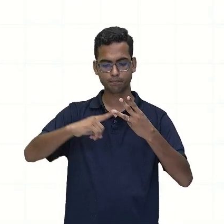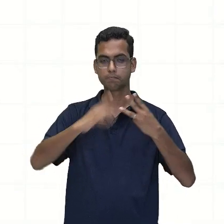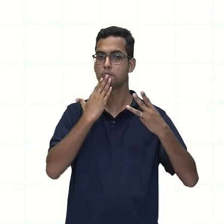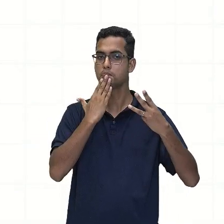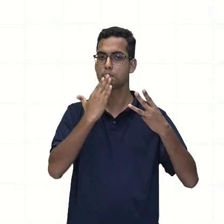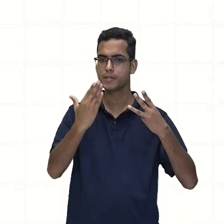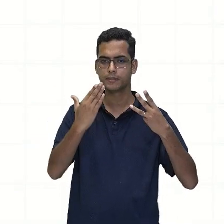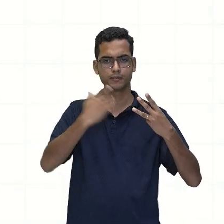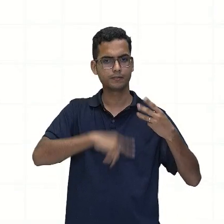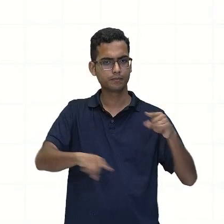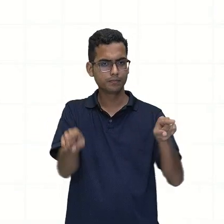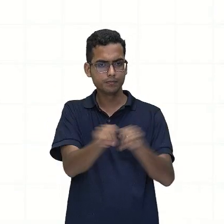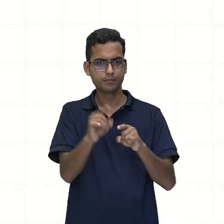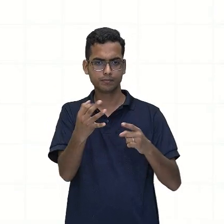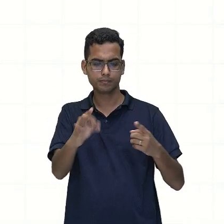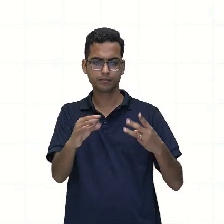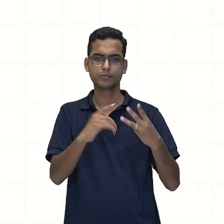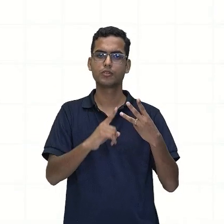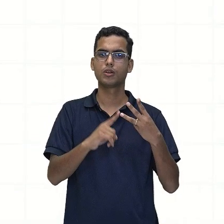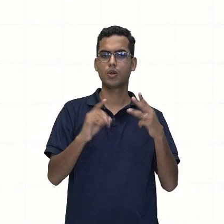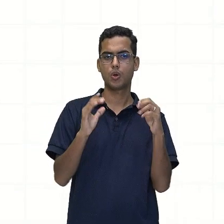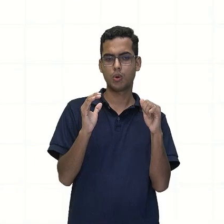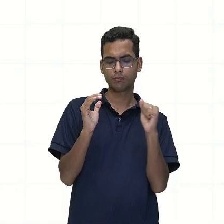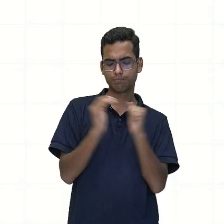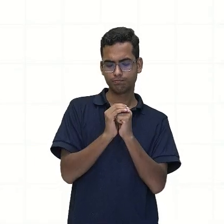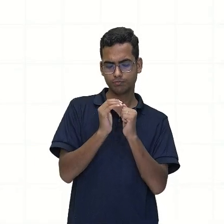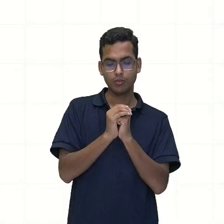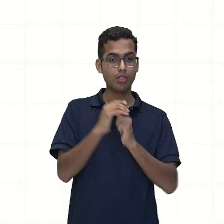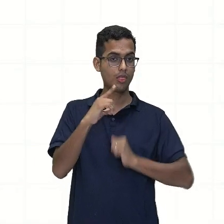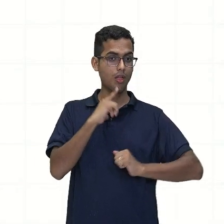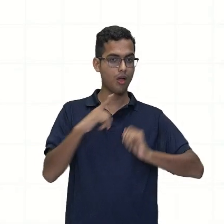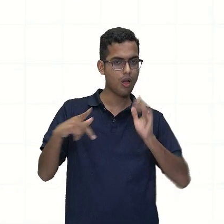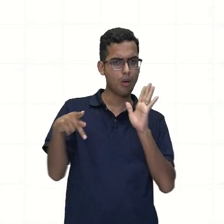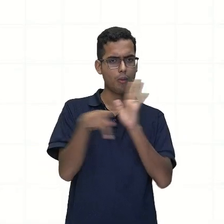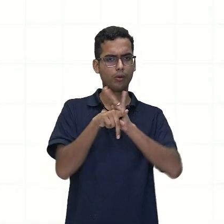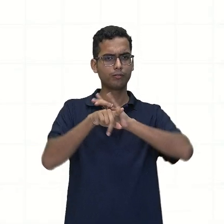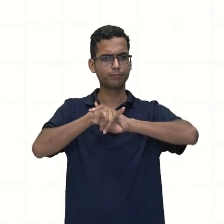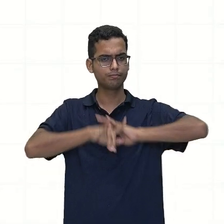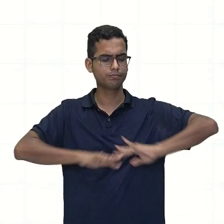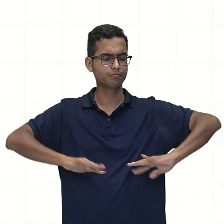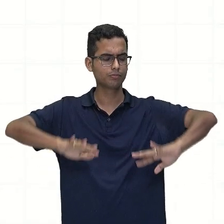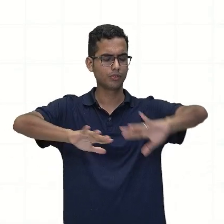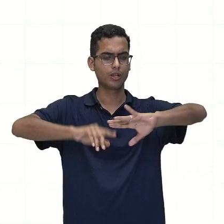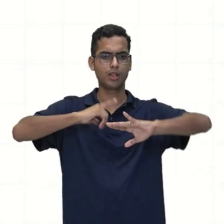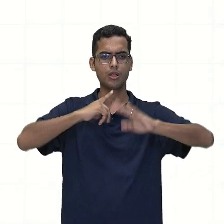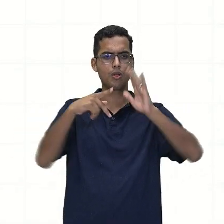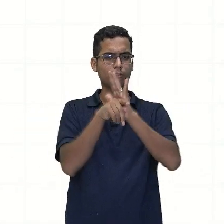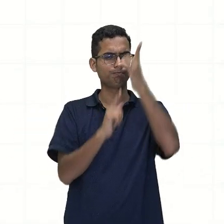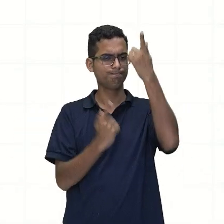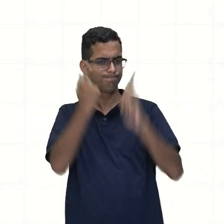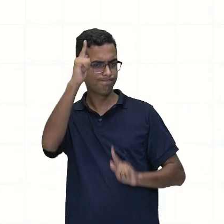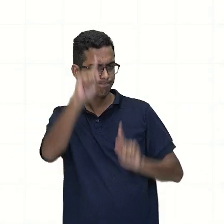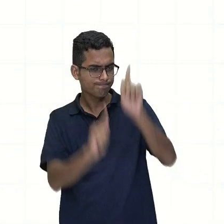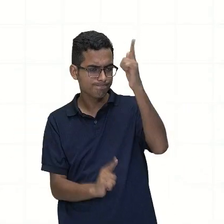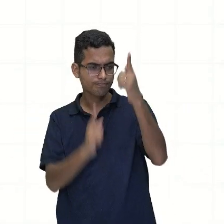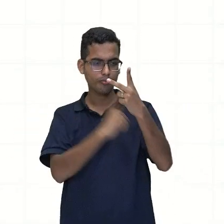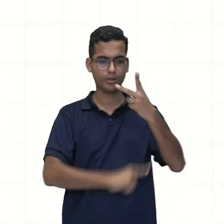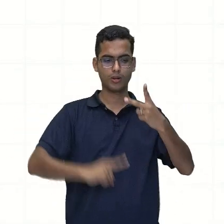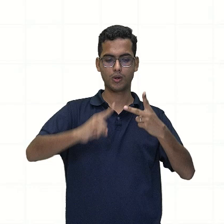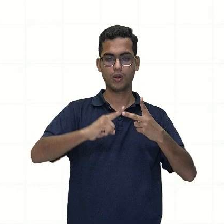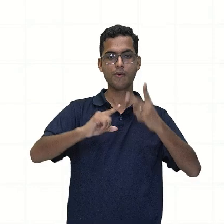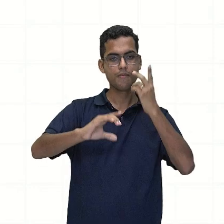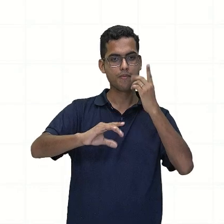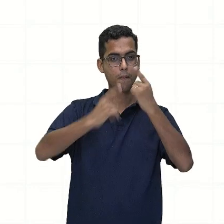a dimensão como as orações são acompanhadas de rituais que podem incluir gestos, cânticos e